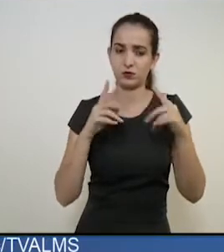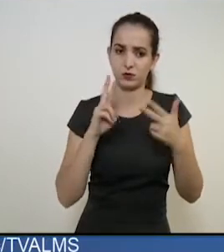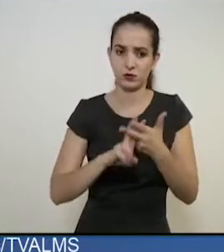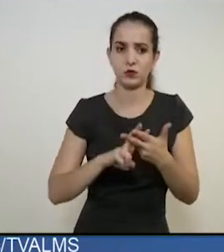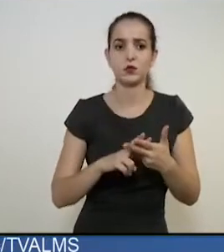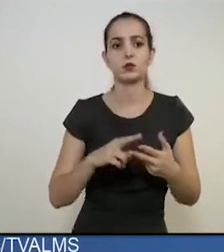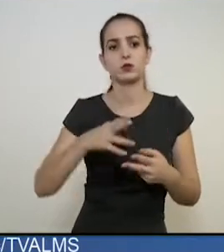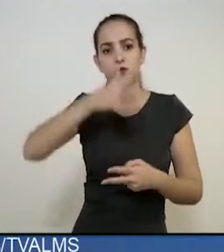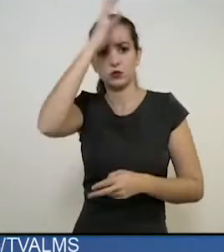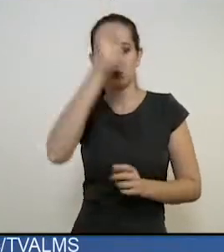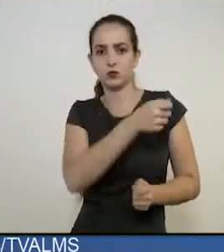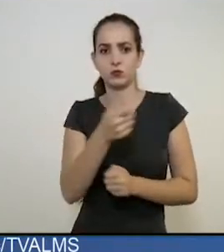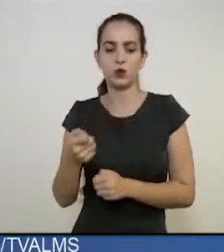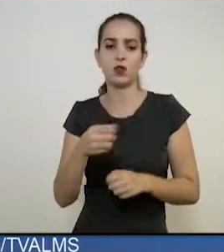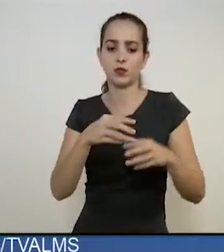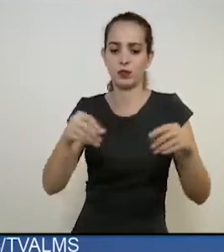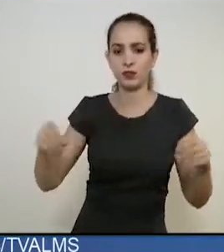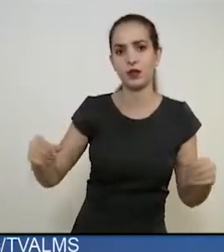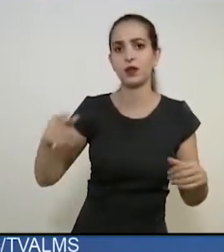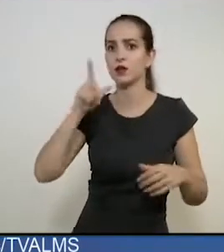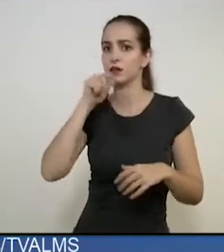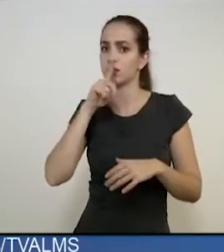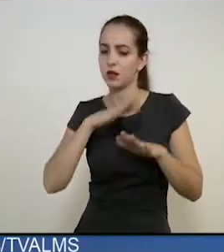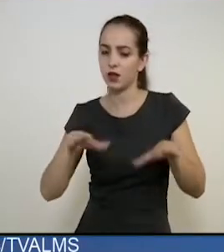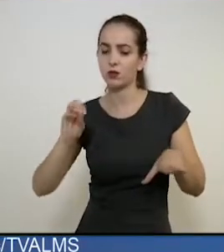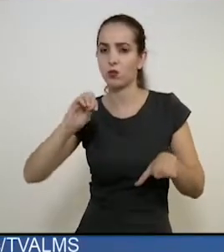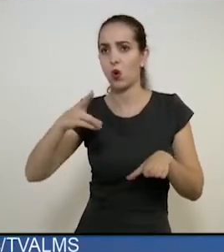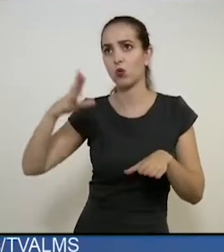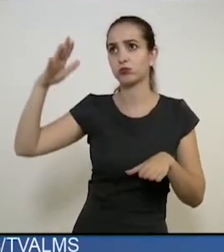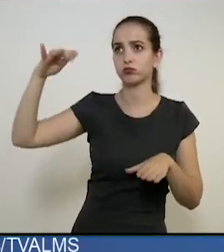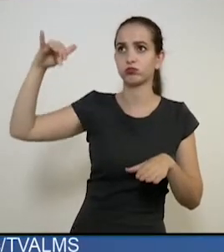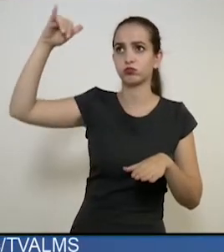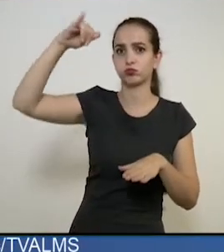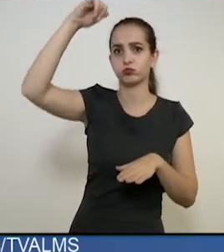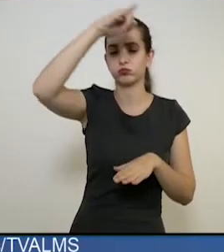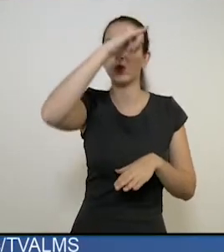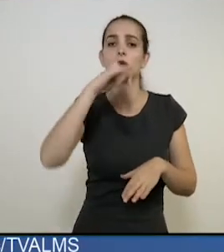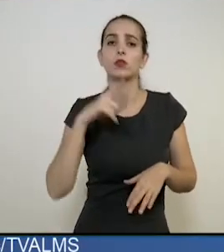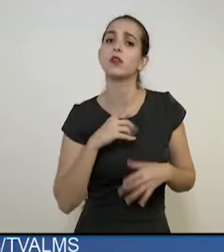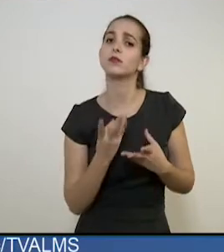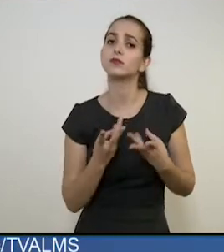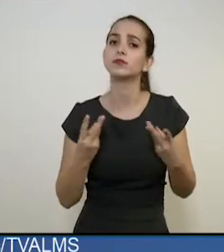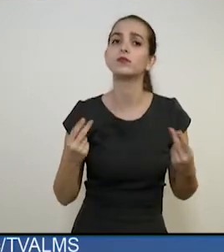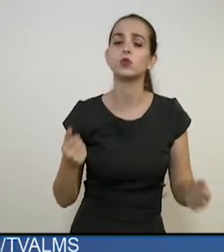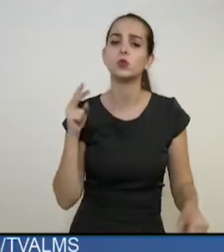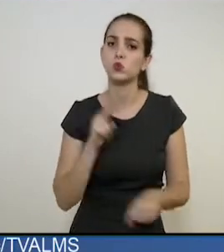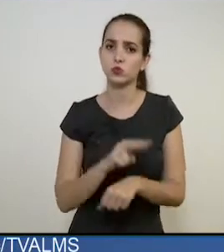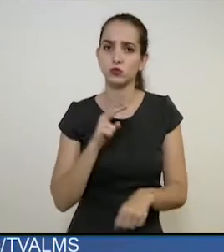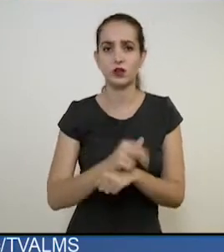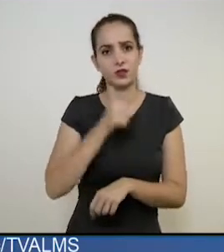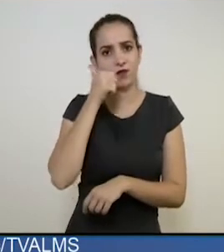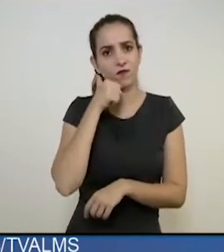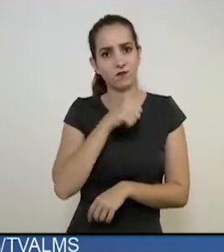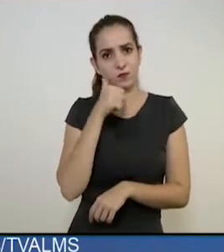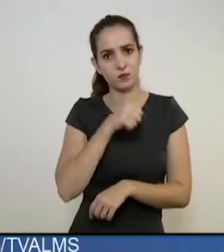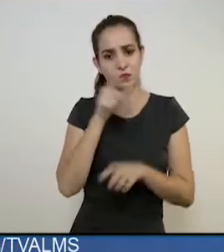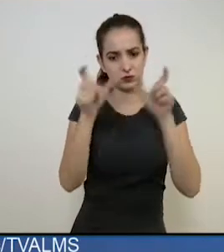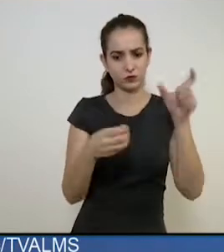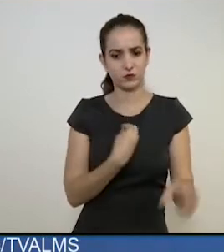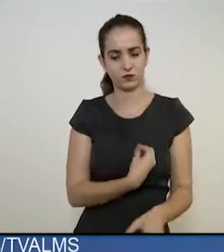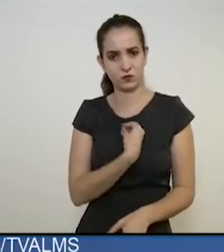seja na terra, na água ou no ar, não é? Tem a sensibilidade para poder cuidar de vidas humanas e,